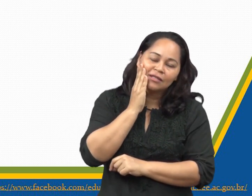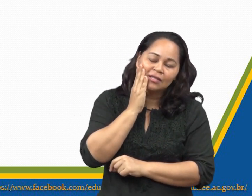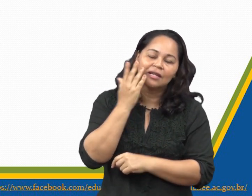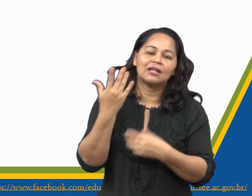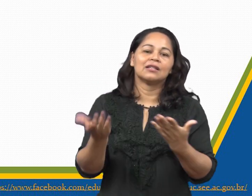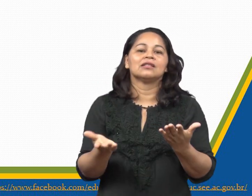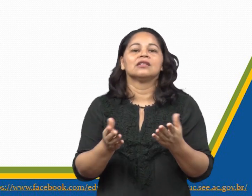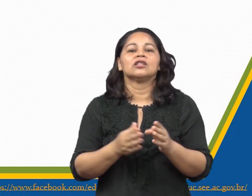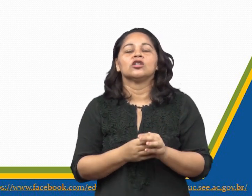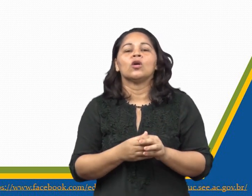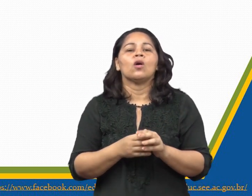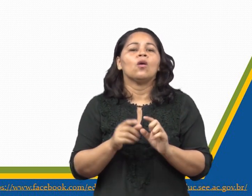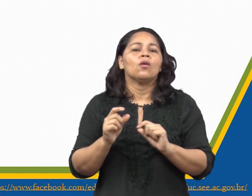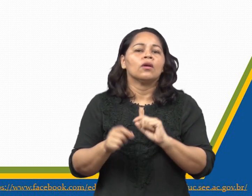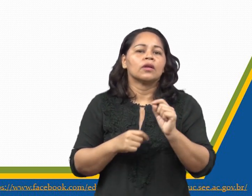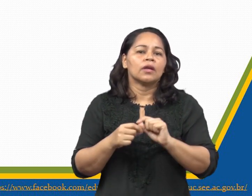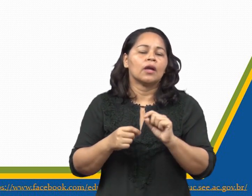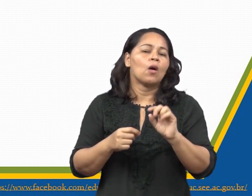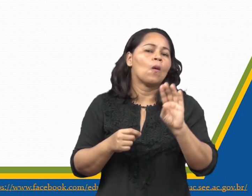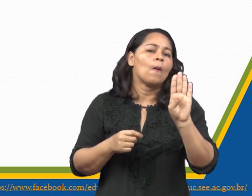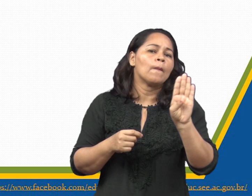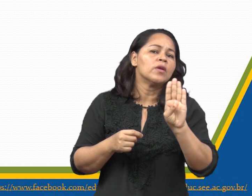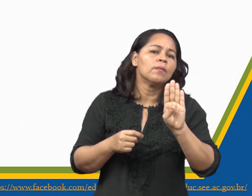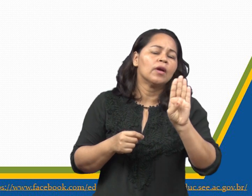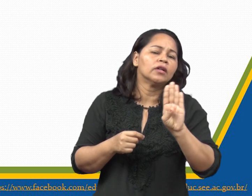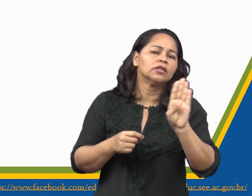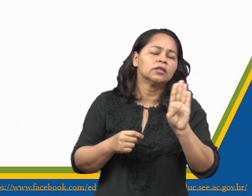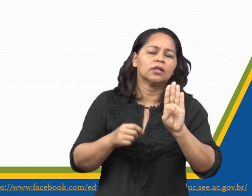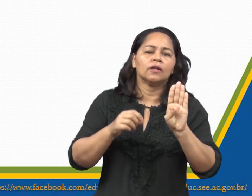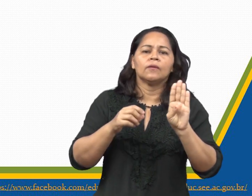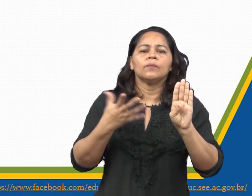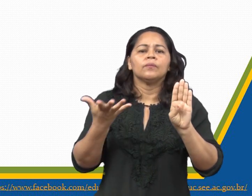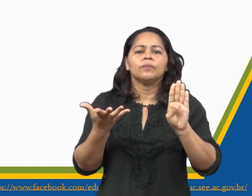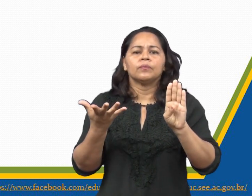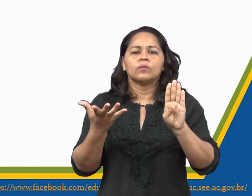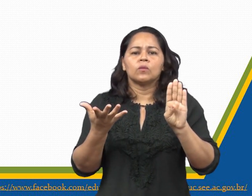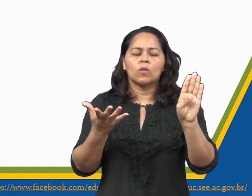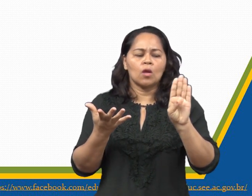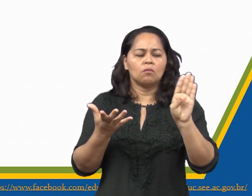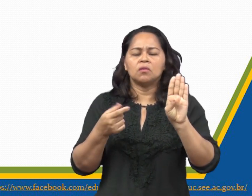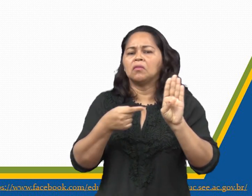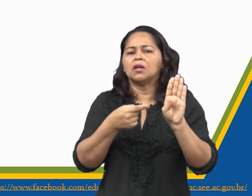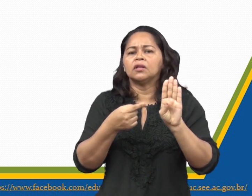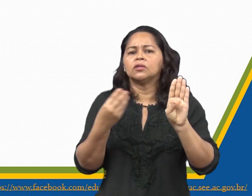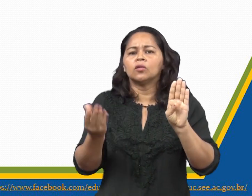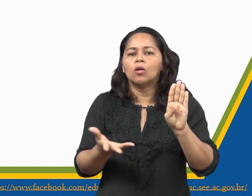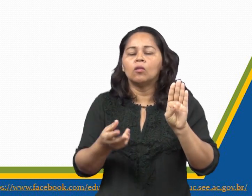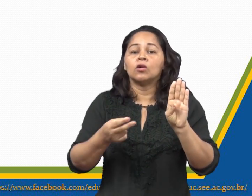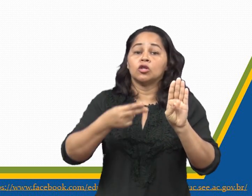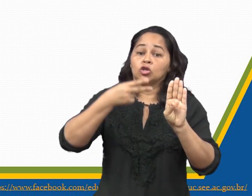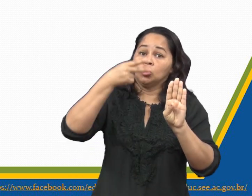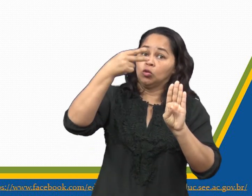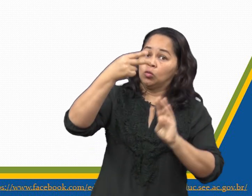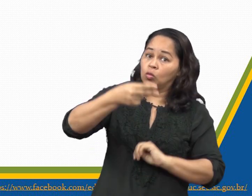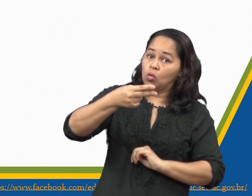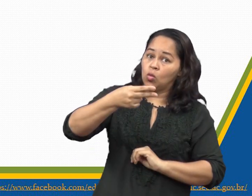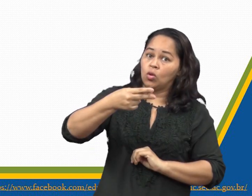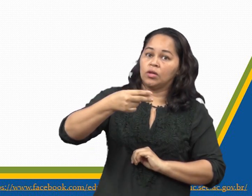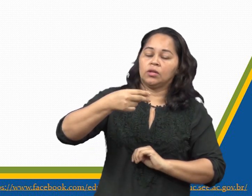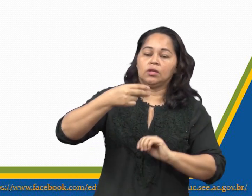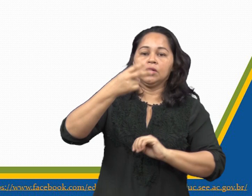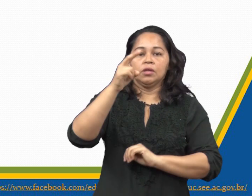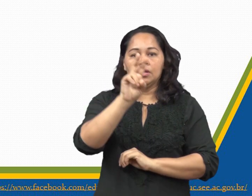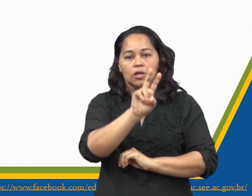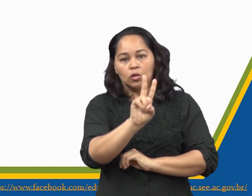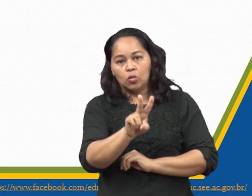bimestre? Geralmente nós fazemos na escola, né, provas bimestrais, né? Um bimestre é de 2 em